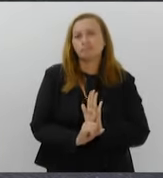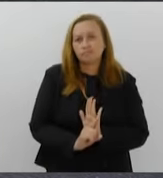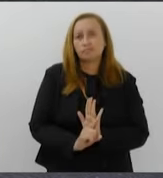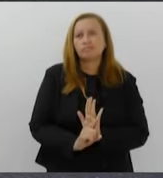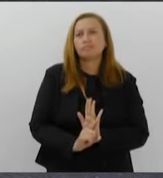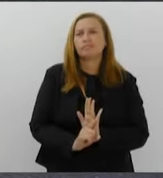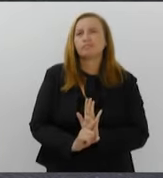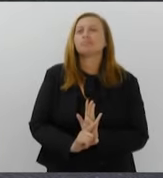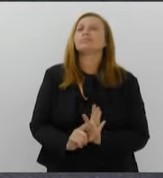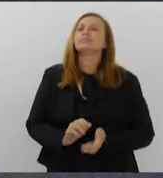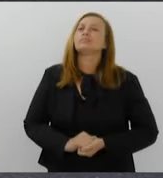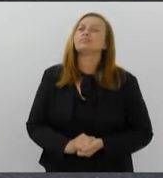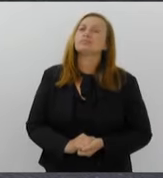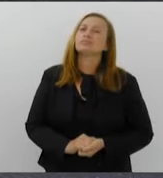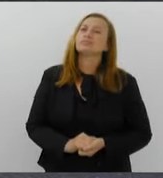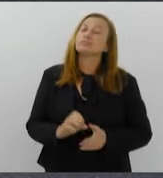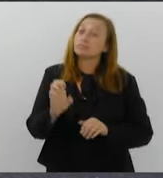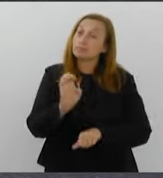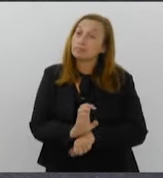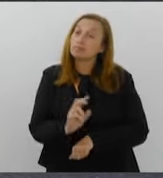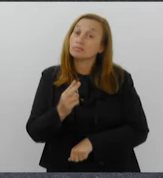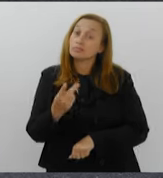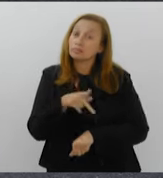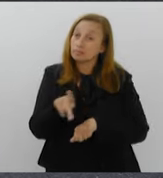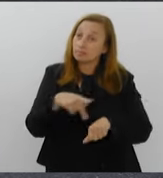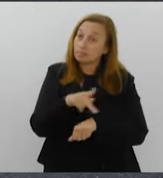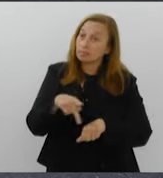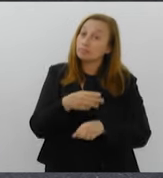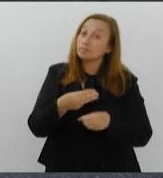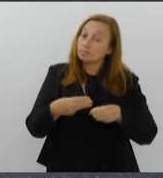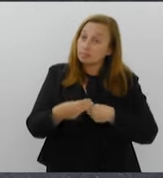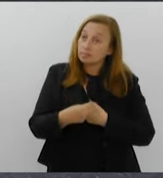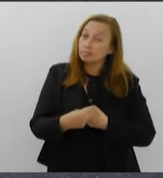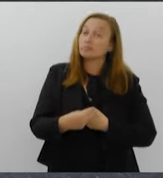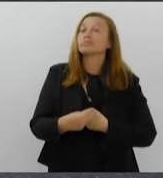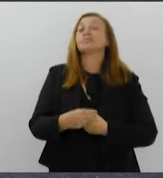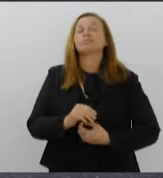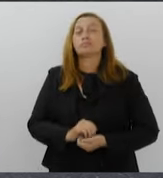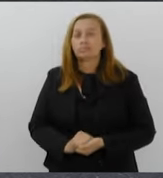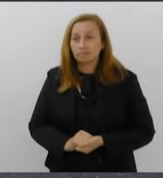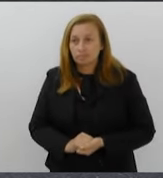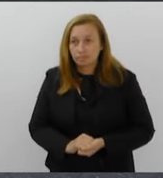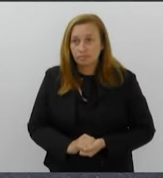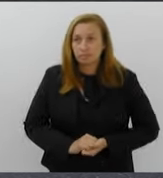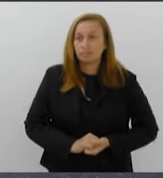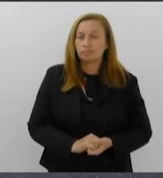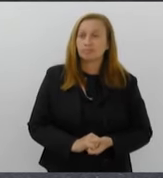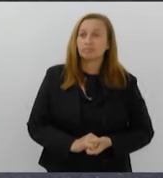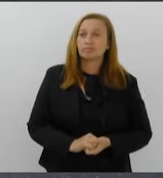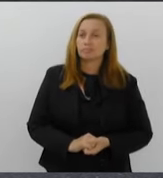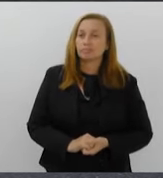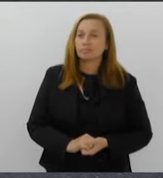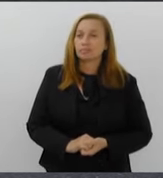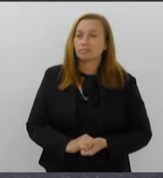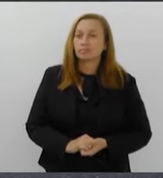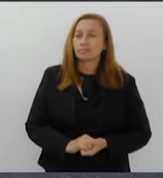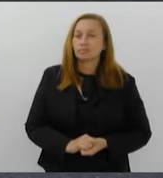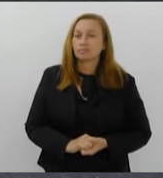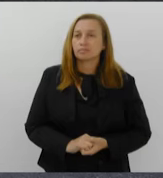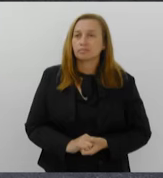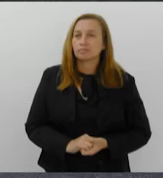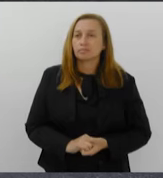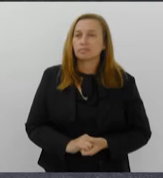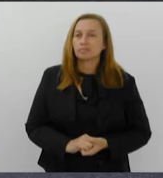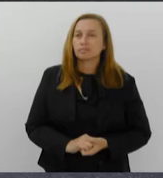nosso estado, no nosso país, né, em nossos municípios, sejam devidamente cumpridas. Que legislação